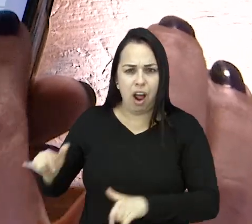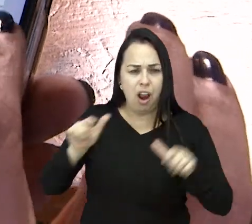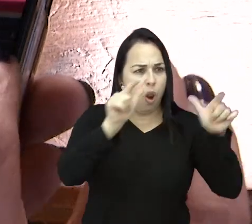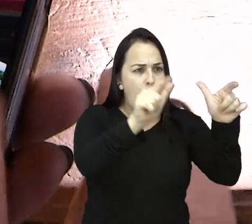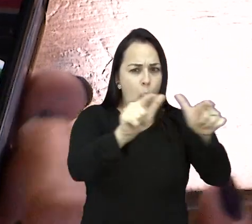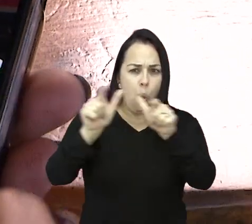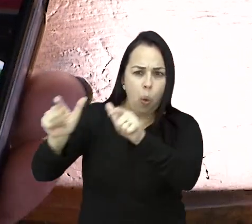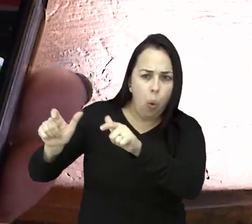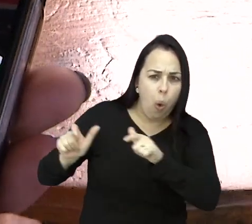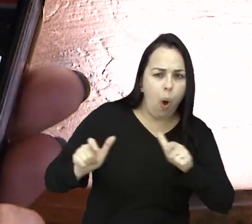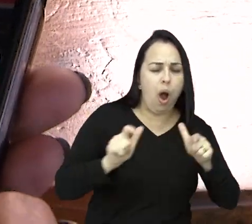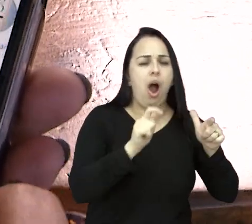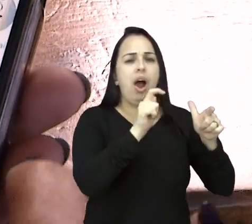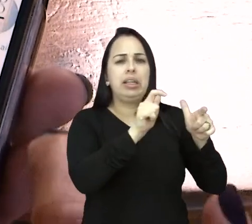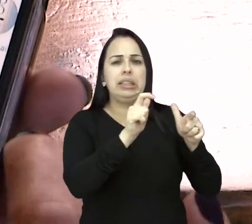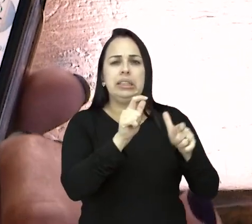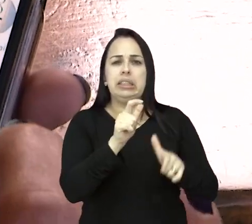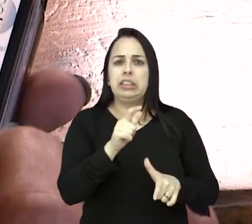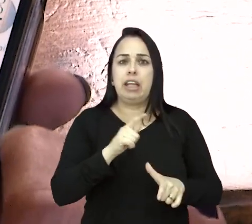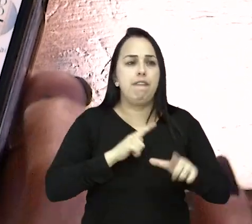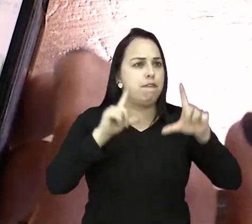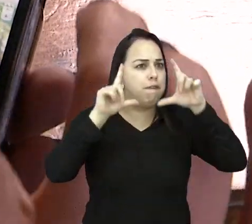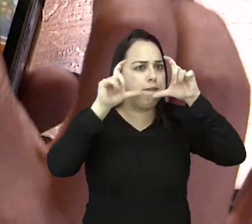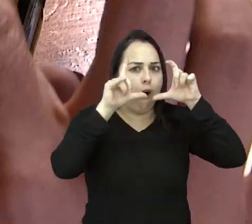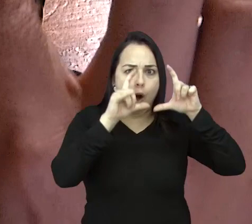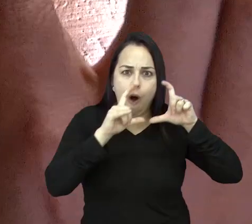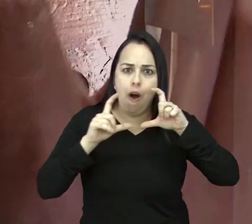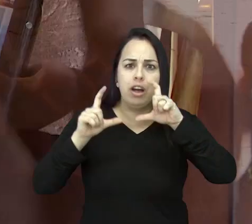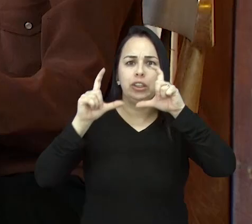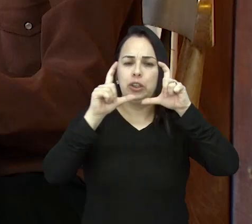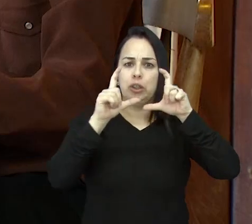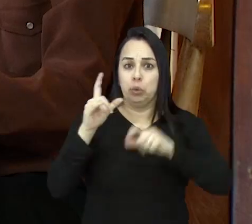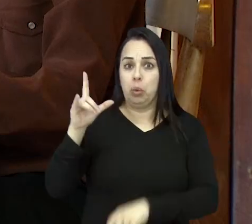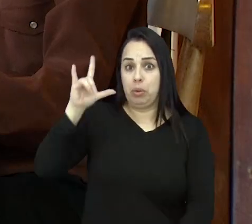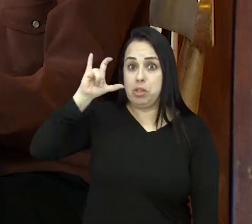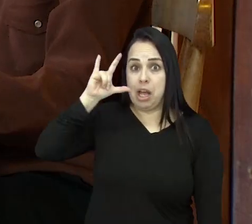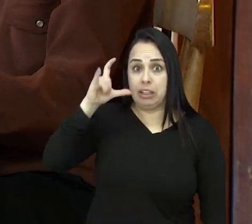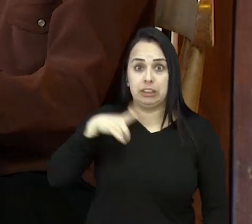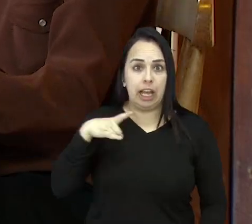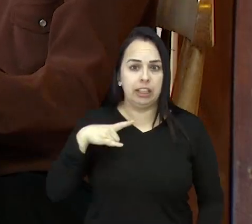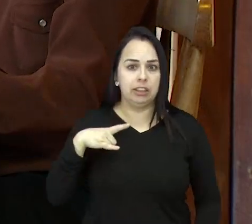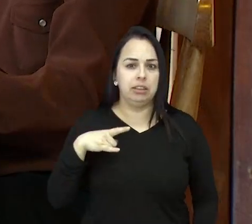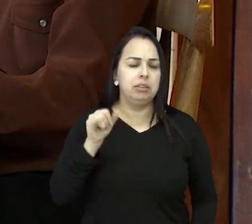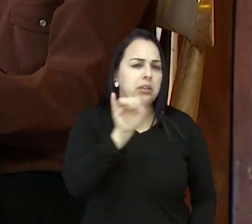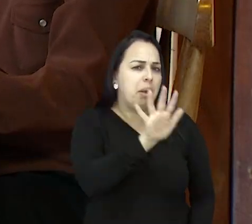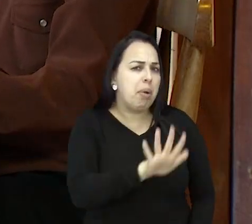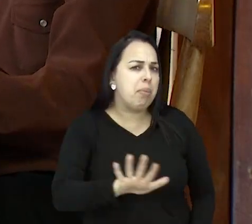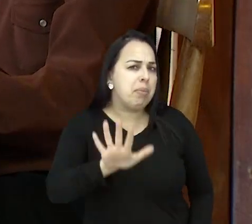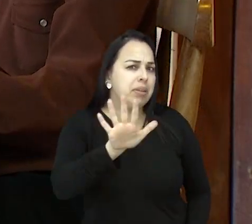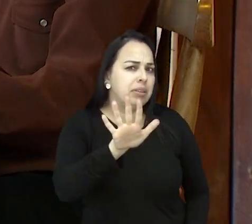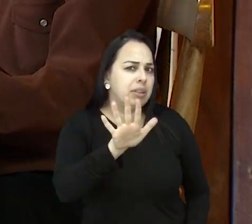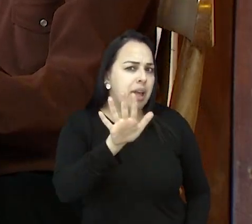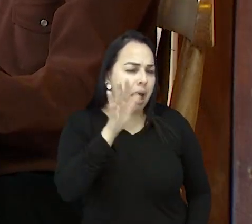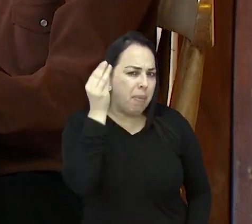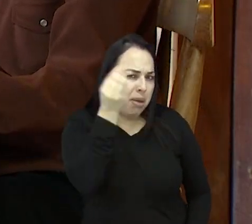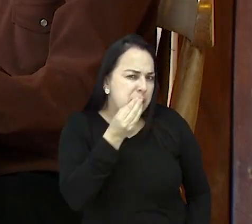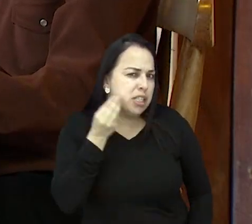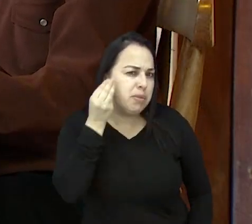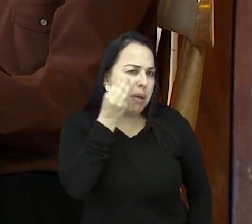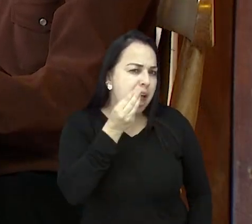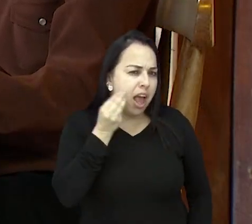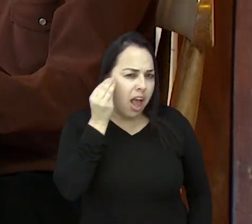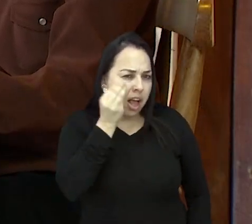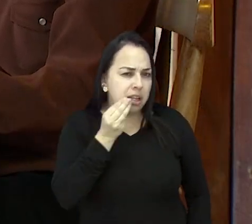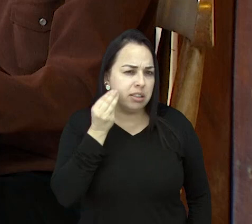vários lugares, tem muitas fotos no seu Instagram. Isso tudo valeu de experiência para